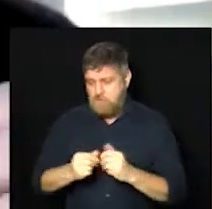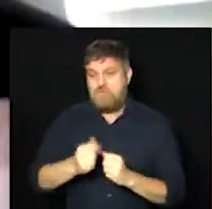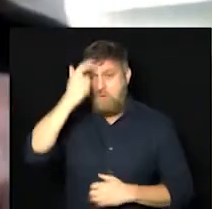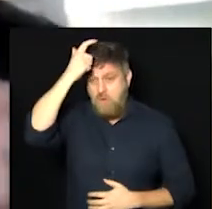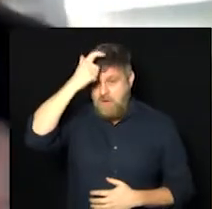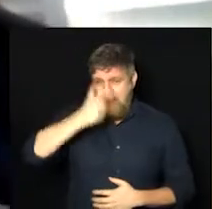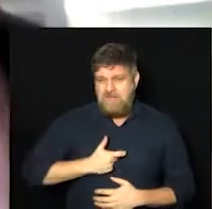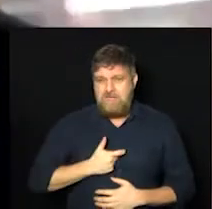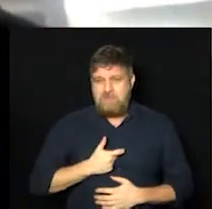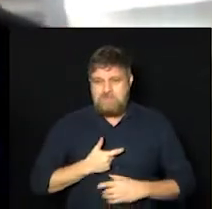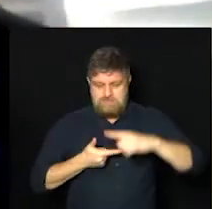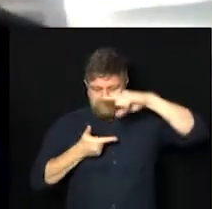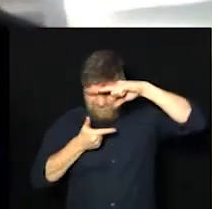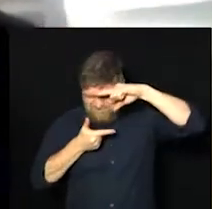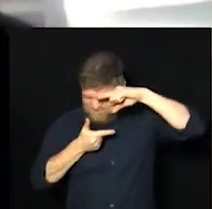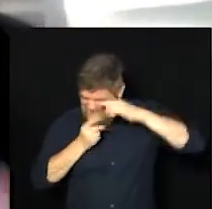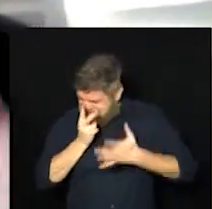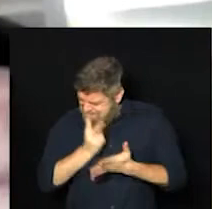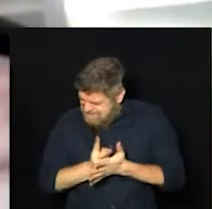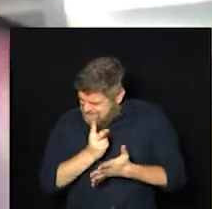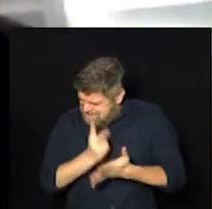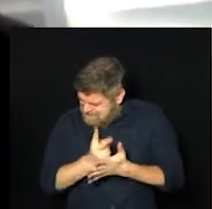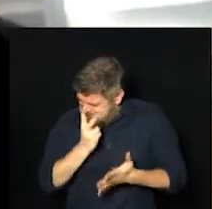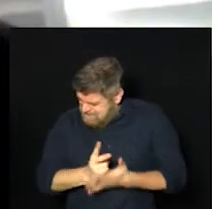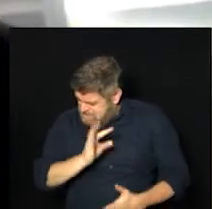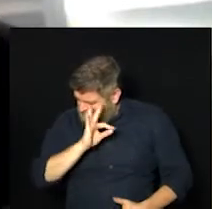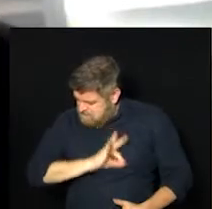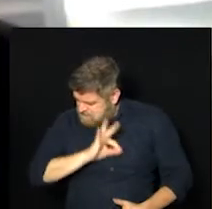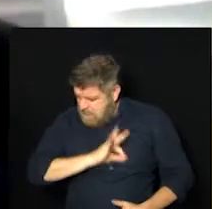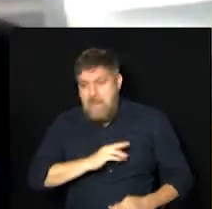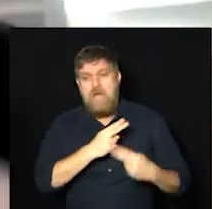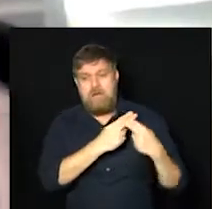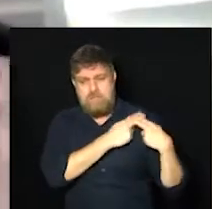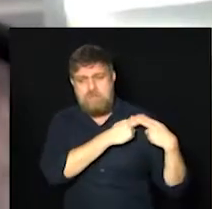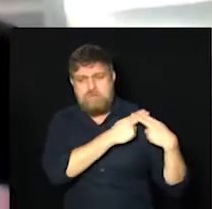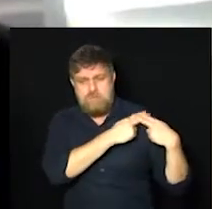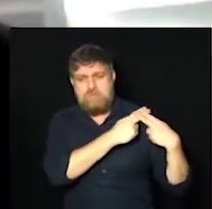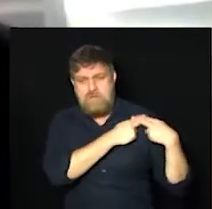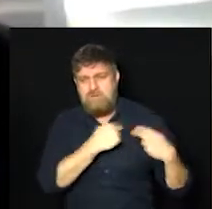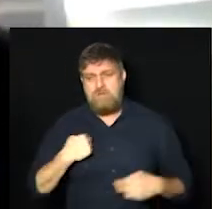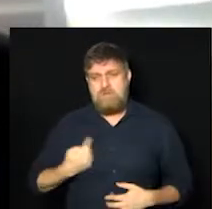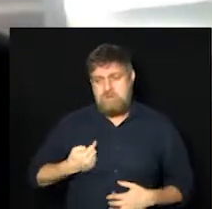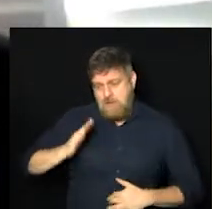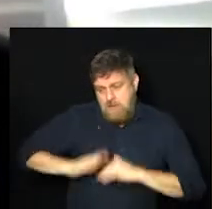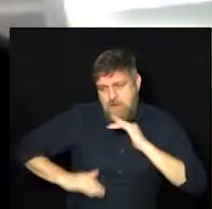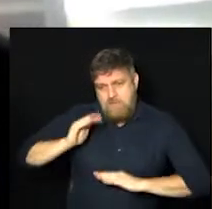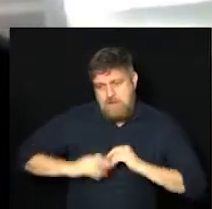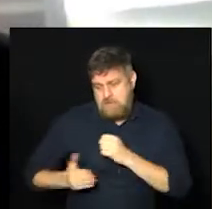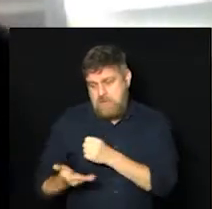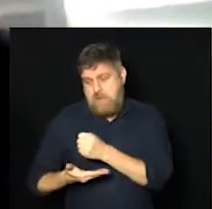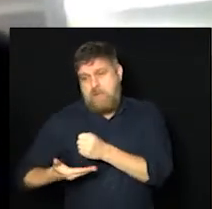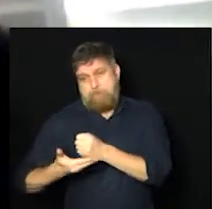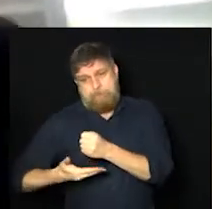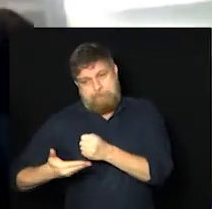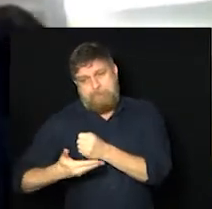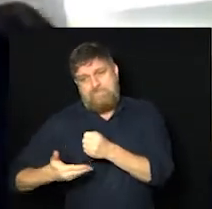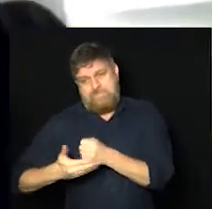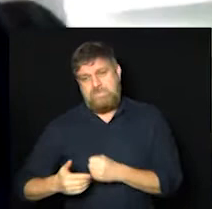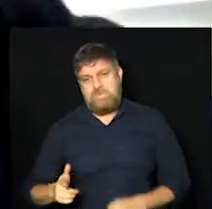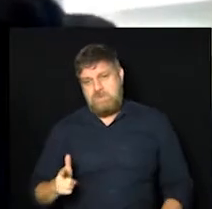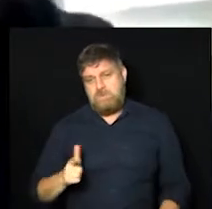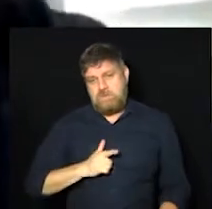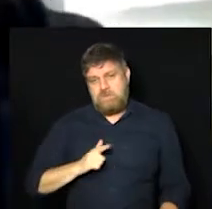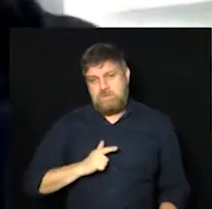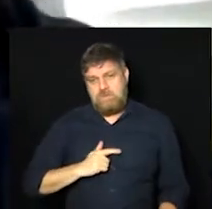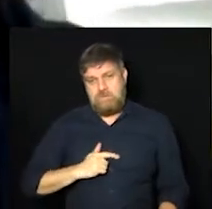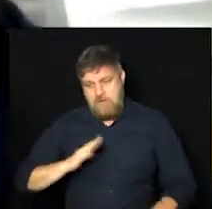muito conservador nesse sentido financeiro. Sou muito responsável. E a gente age com os princípios e valores do que se tem que se